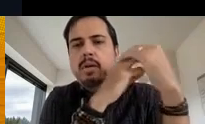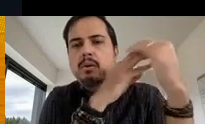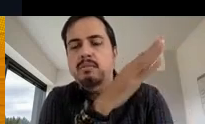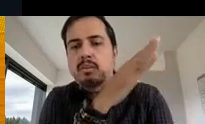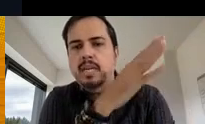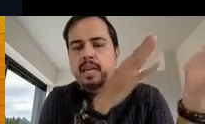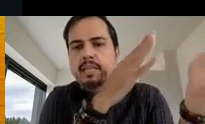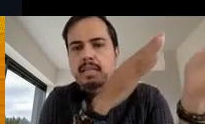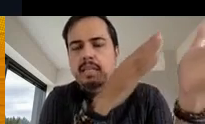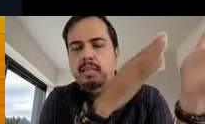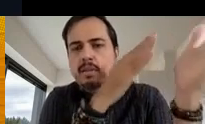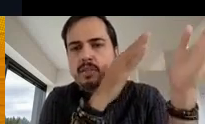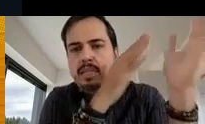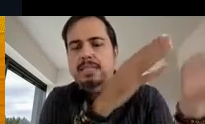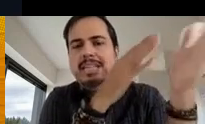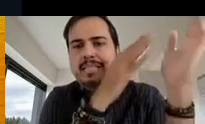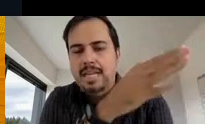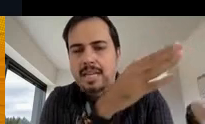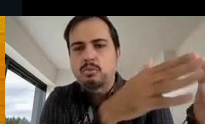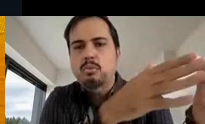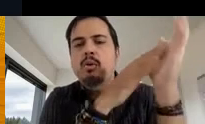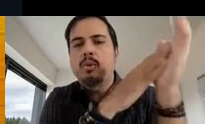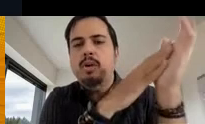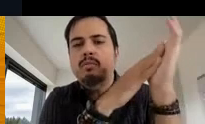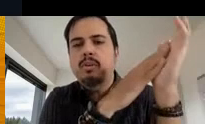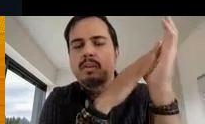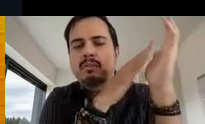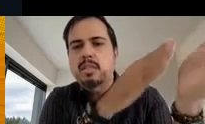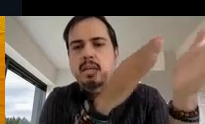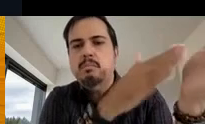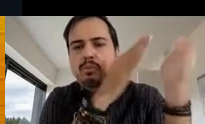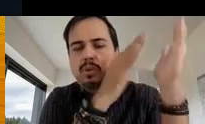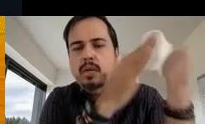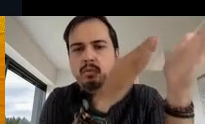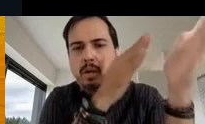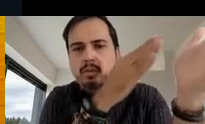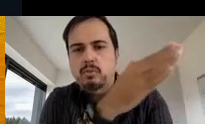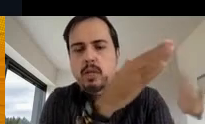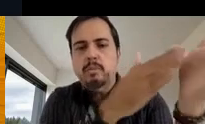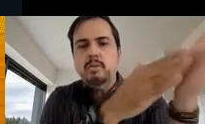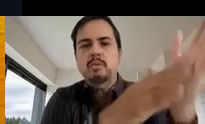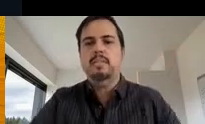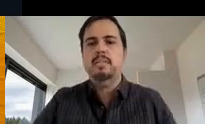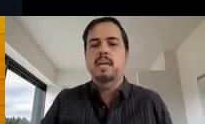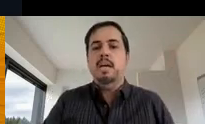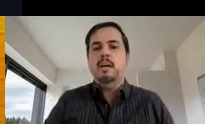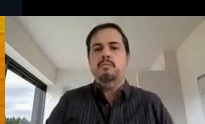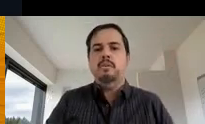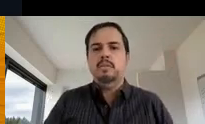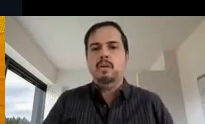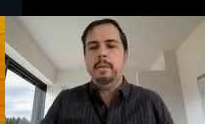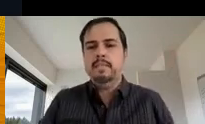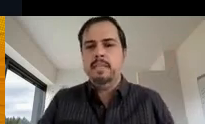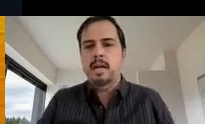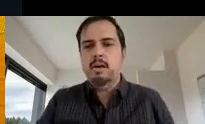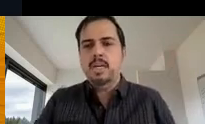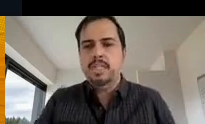inovação, o erro que você quer, aquilo que você tem testando, o erro que você tem buscando o um melhor resultado para sua